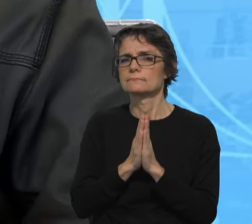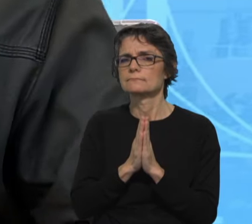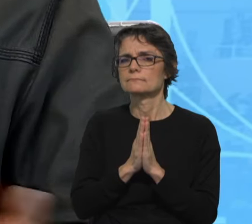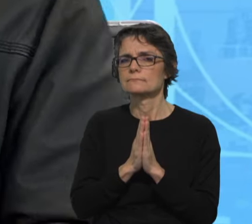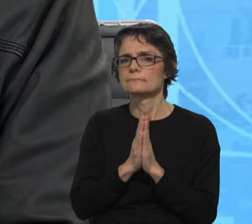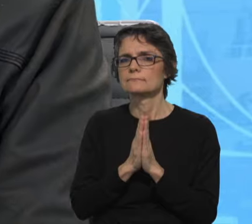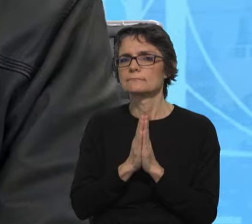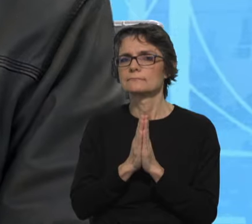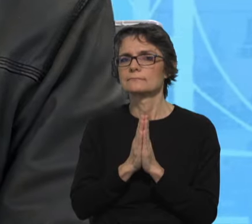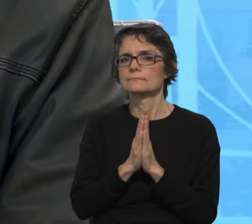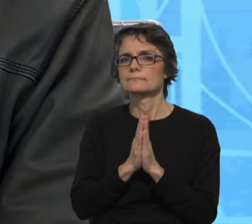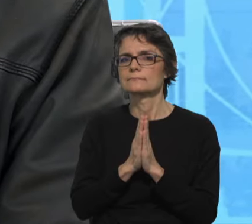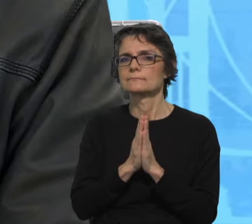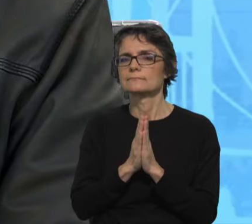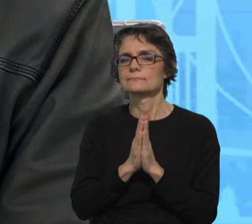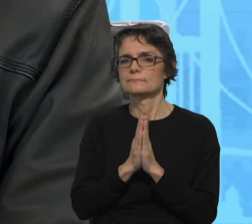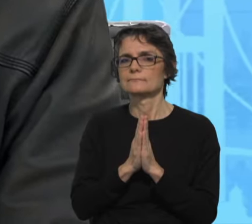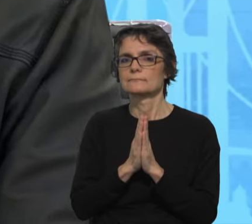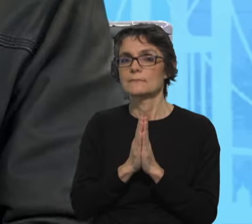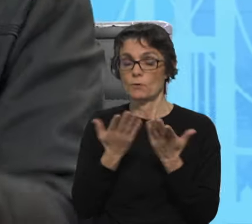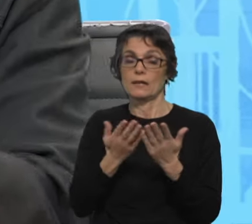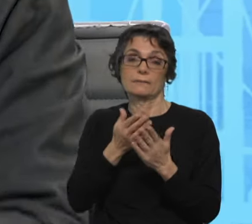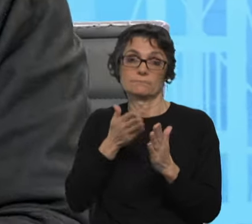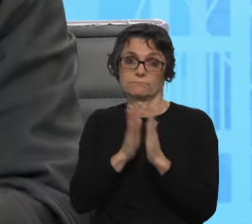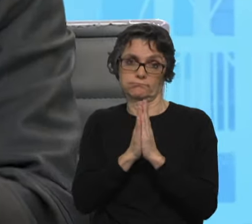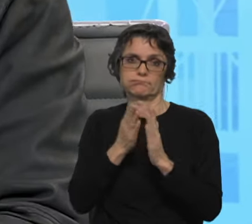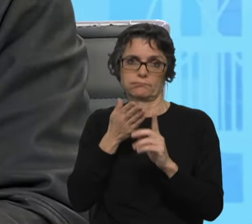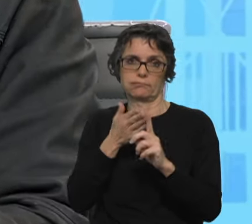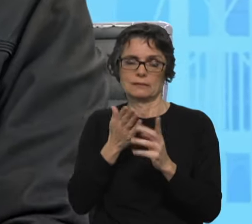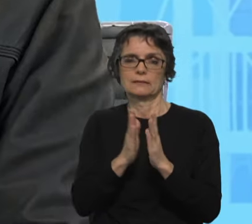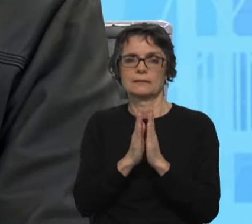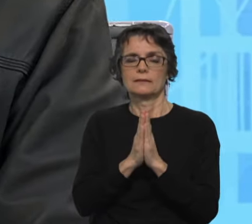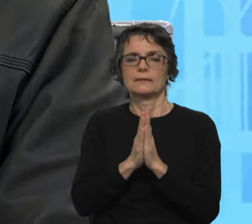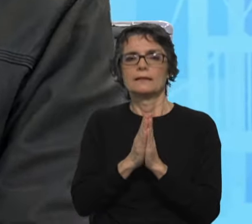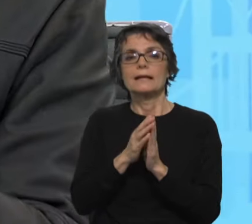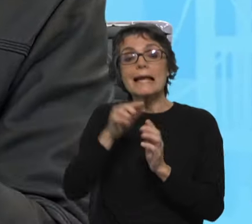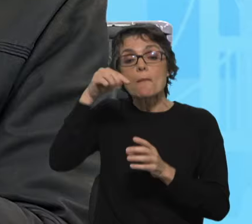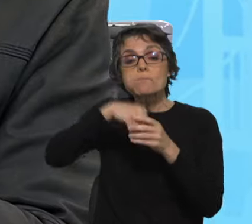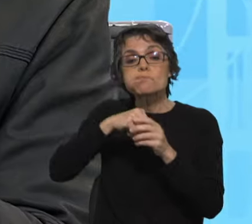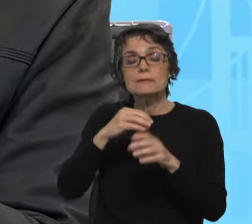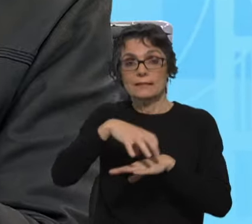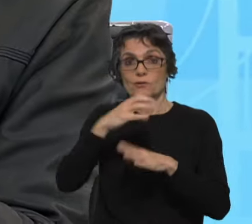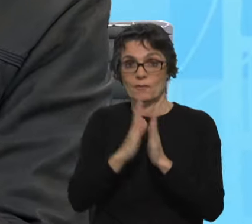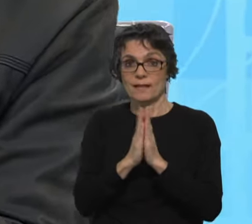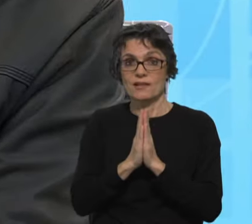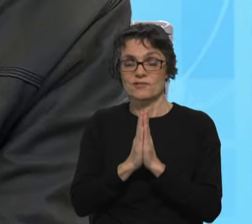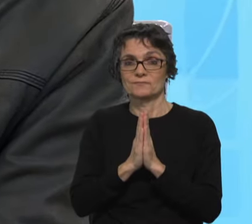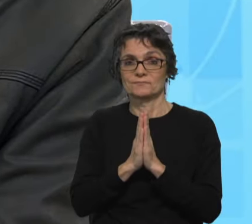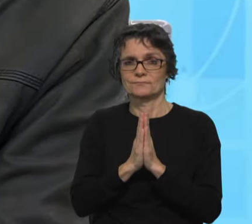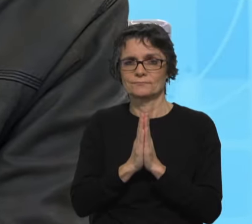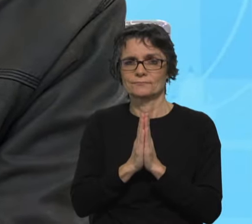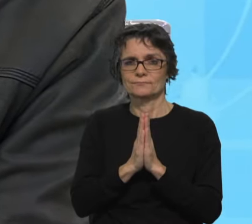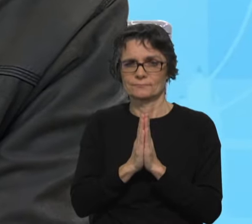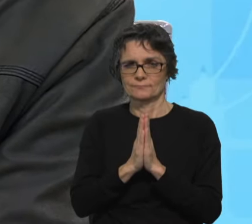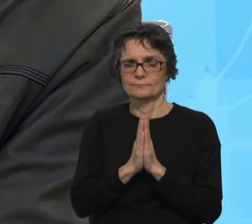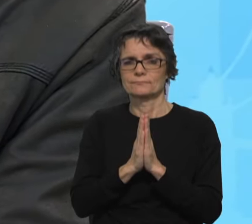mas faça essa celebração religiosa em que na própria e eh igreja eh eh na na própria igreja